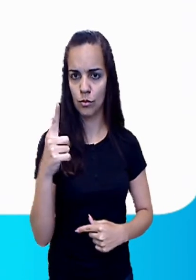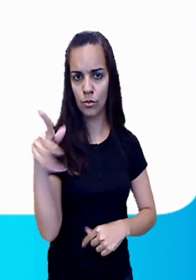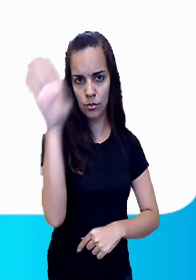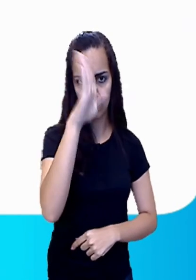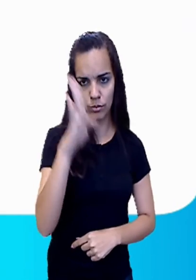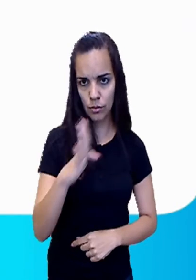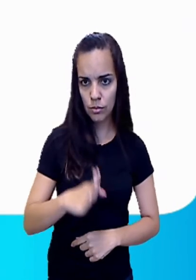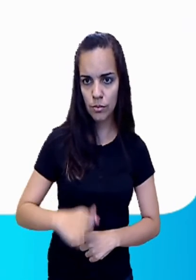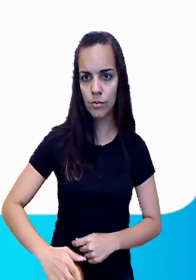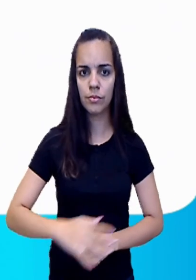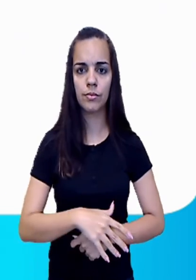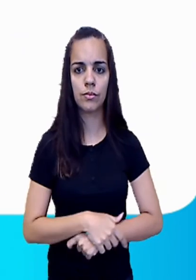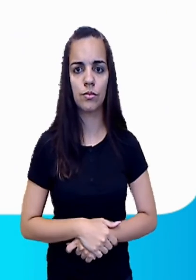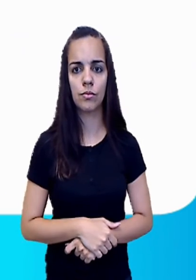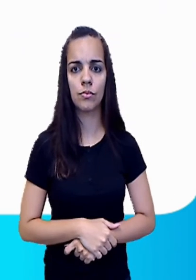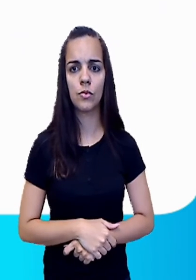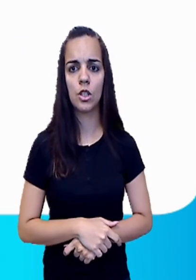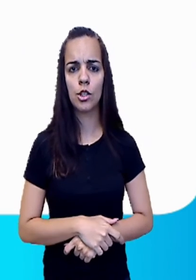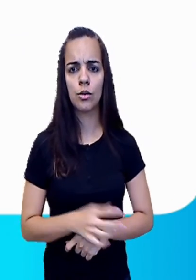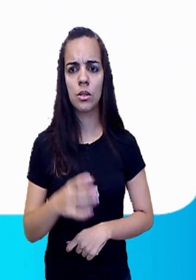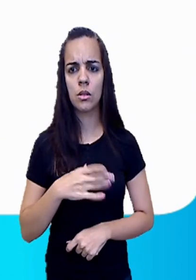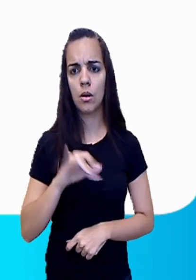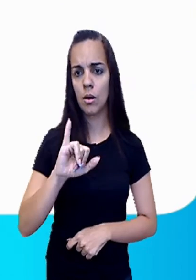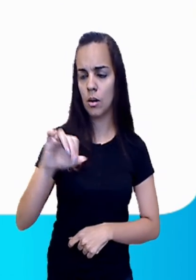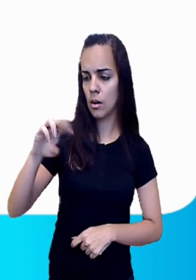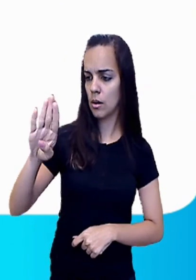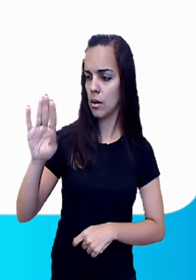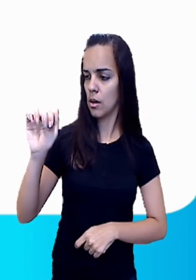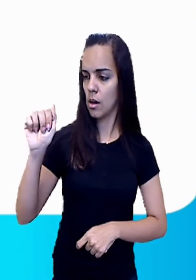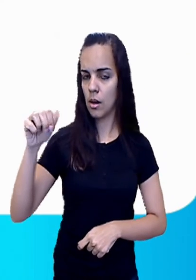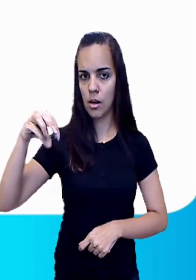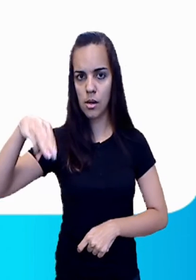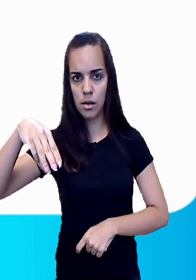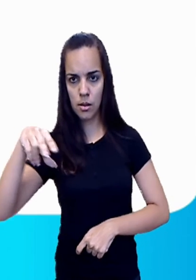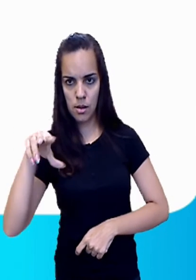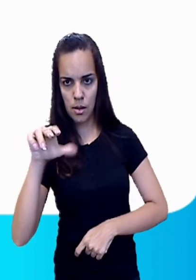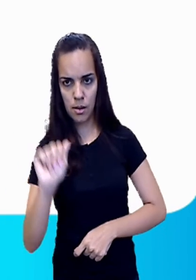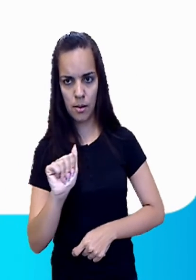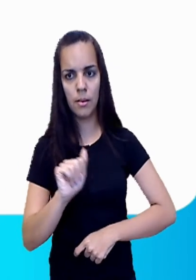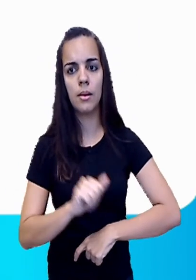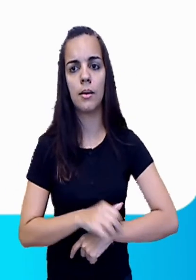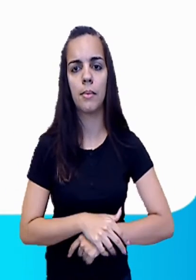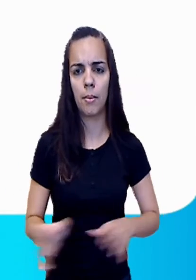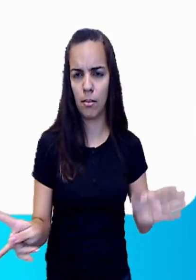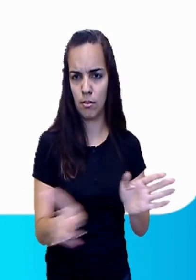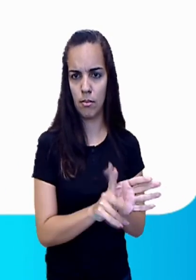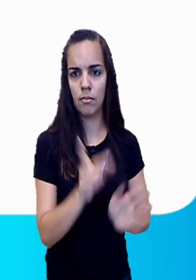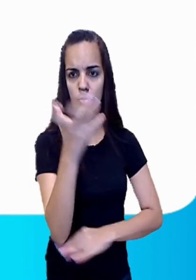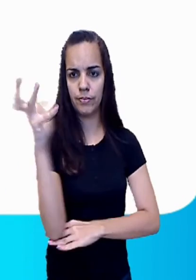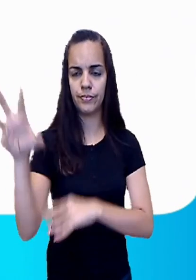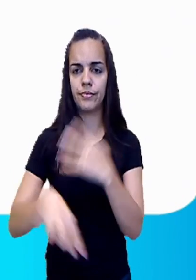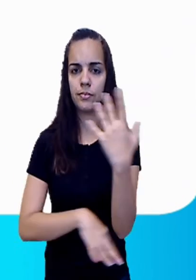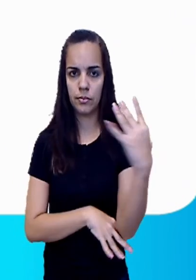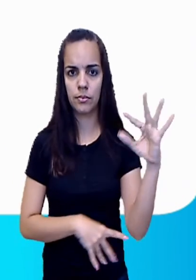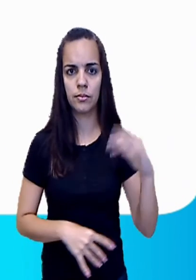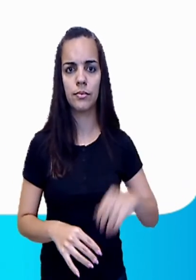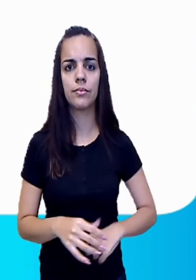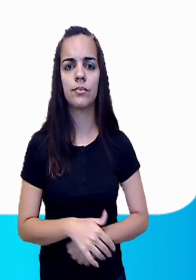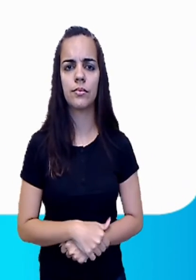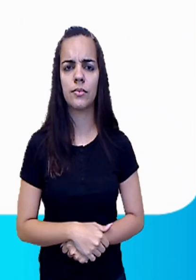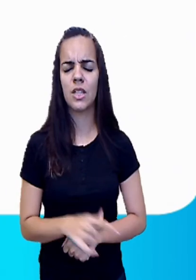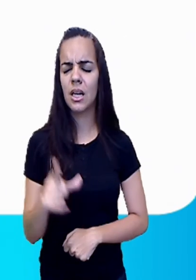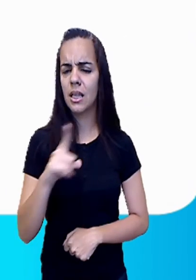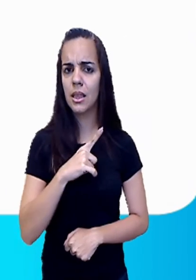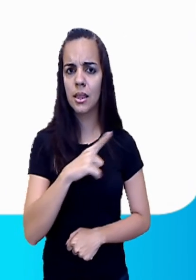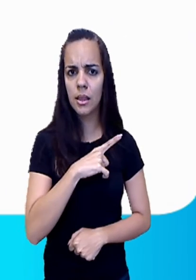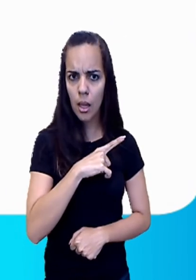Geológico do Brasil, o Instituto Brasileiro de Meio Ambiente e Recursos Naturais Renováveis, que é o IBAMA. Então tem